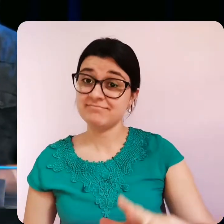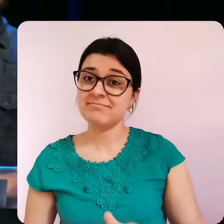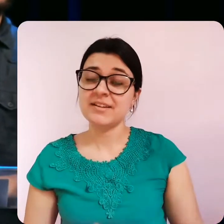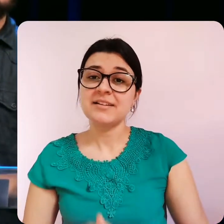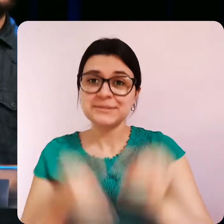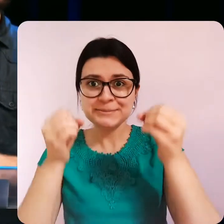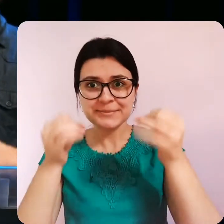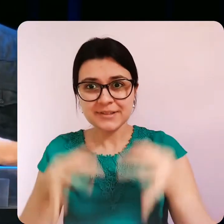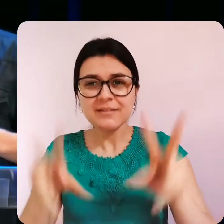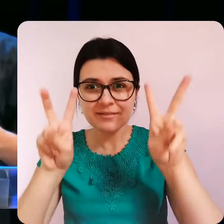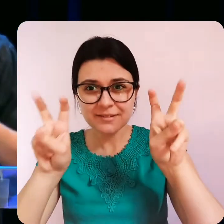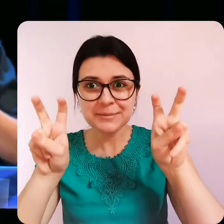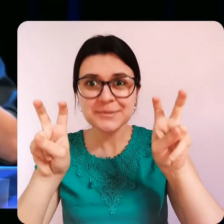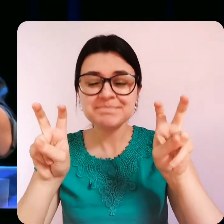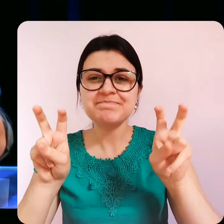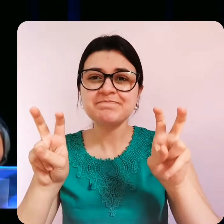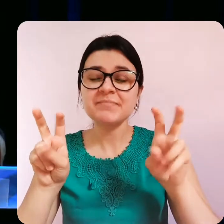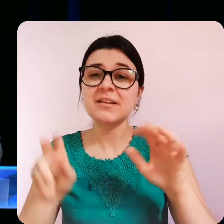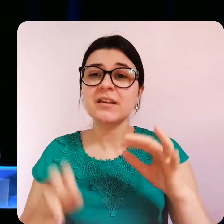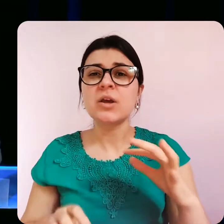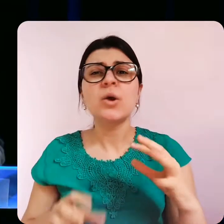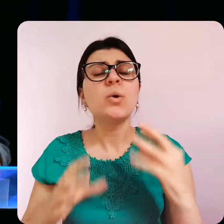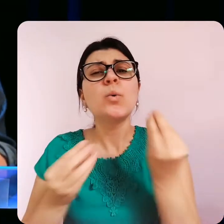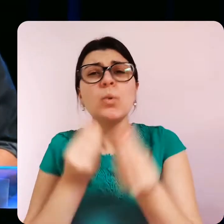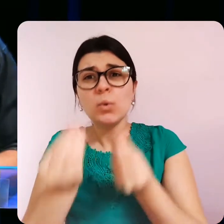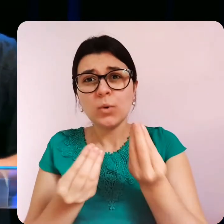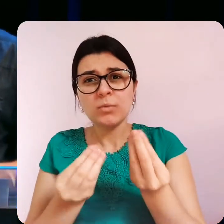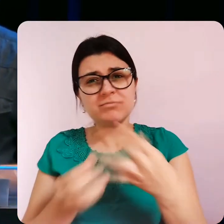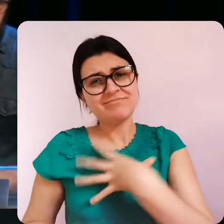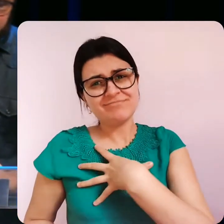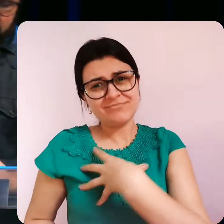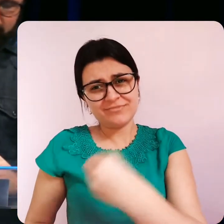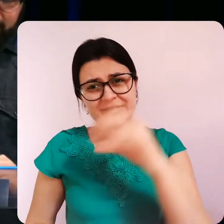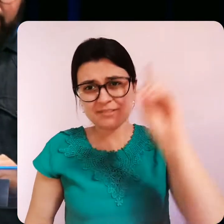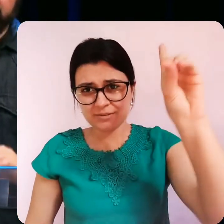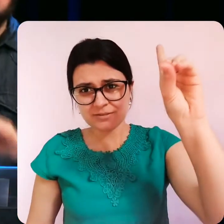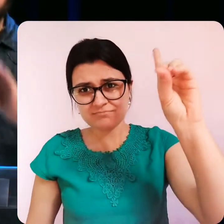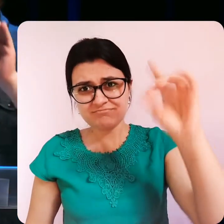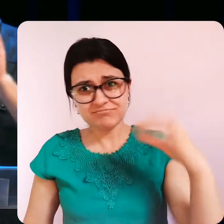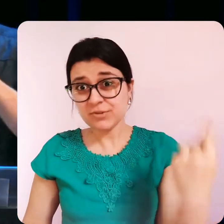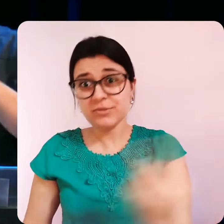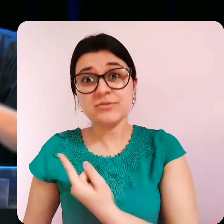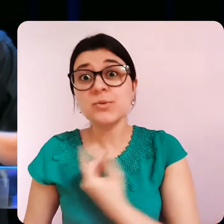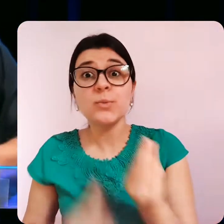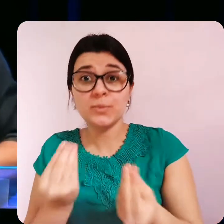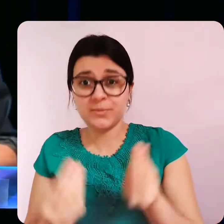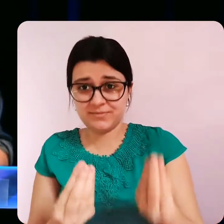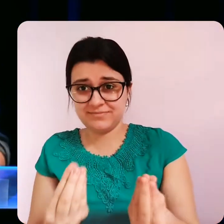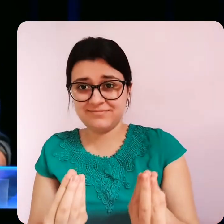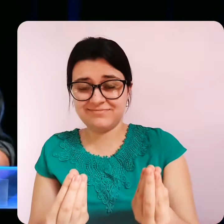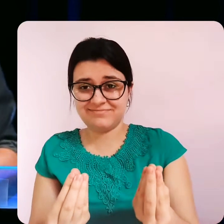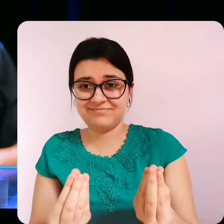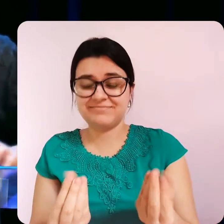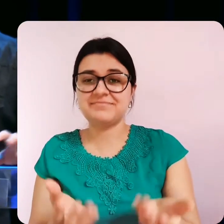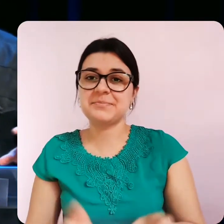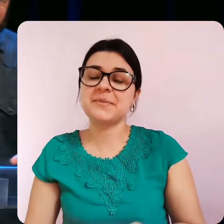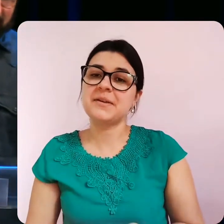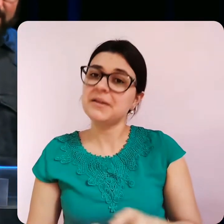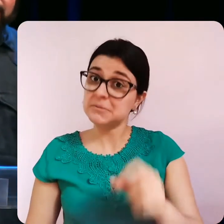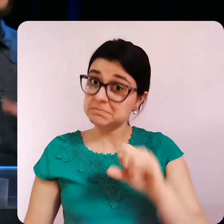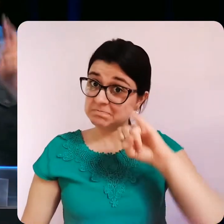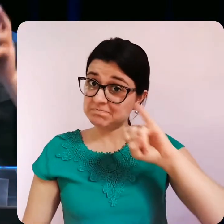filhos de Deus. Porque na verdade nem todo mundo é filho de Deus. Inclusive eu quero aproveitar essa deixa para que